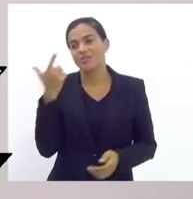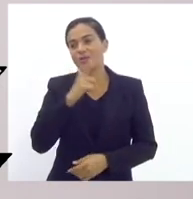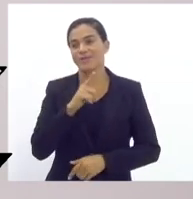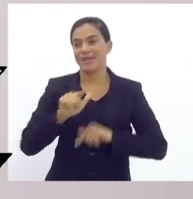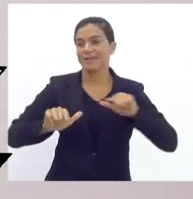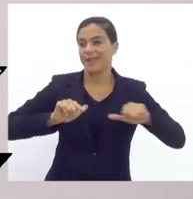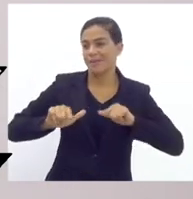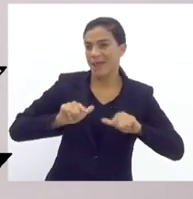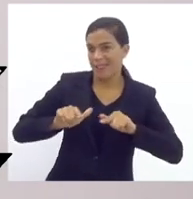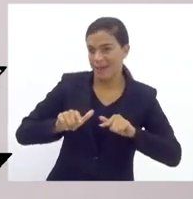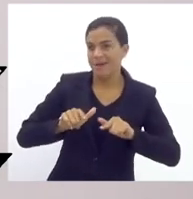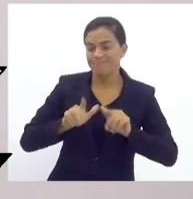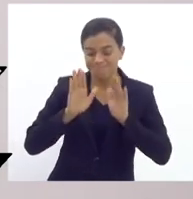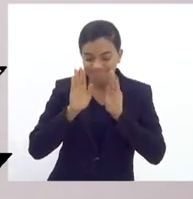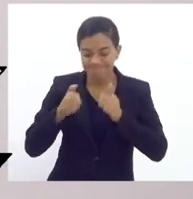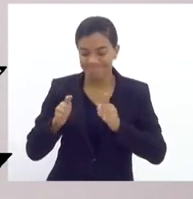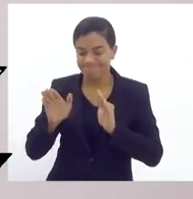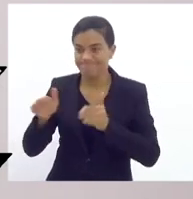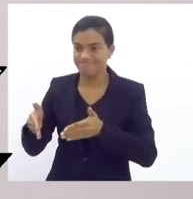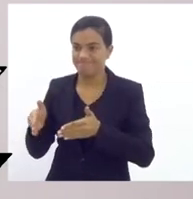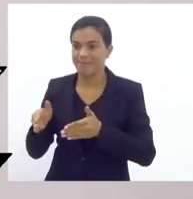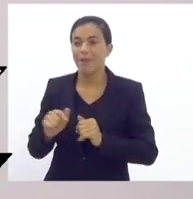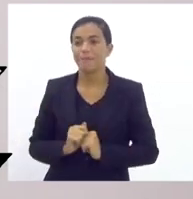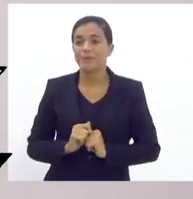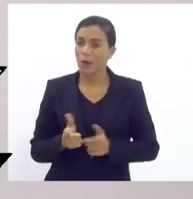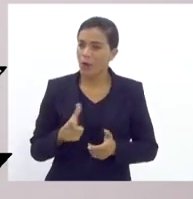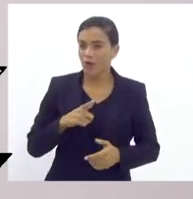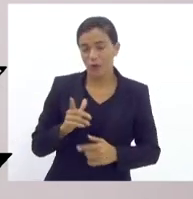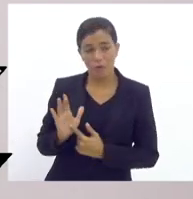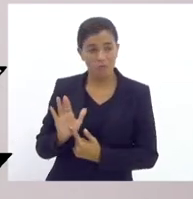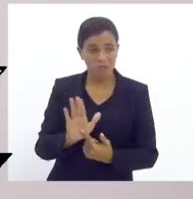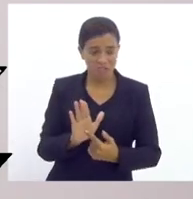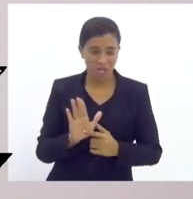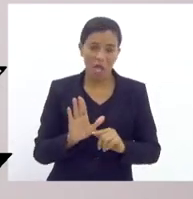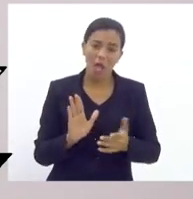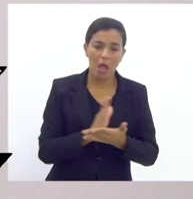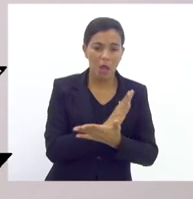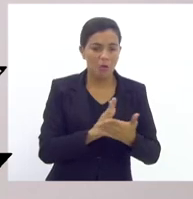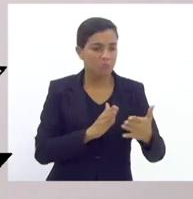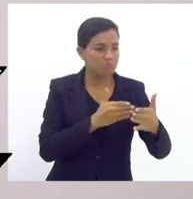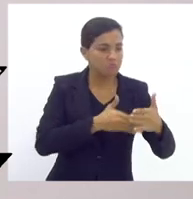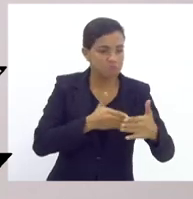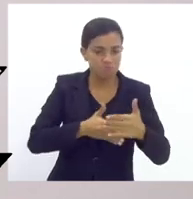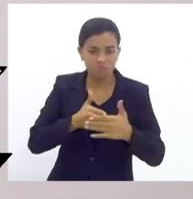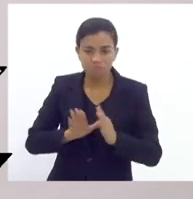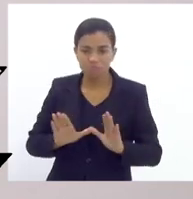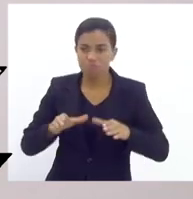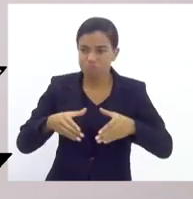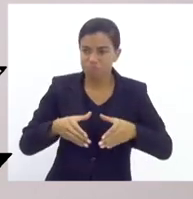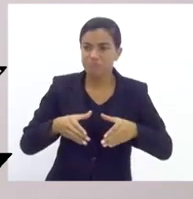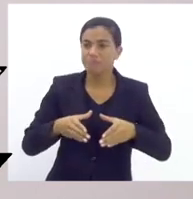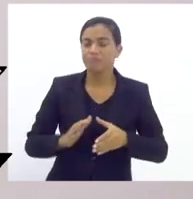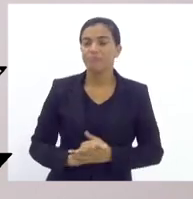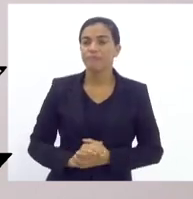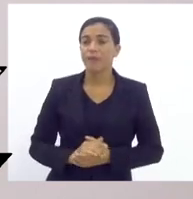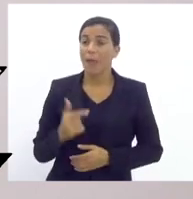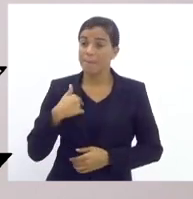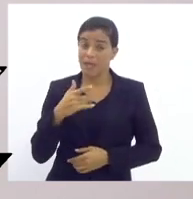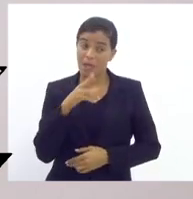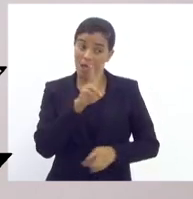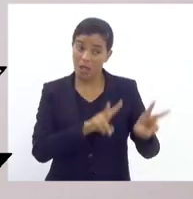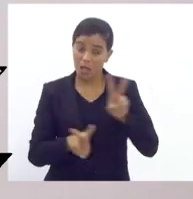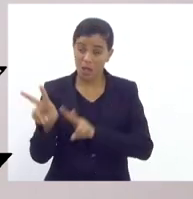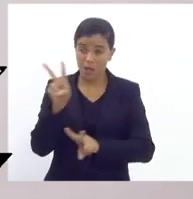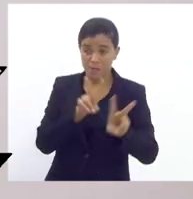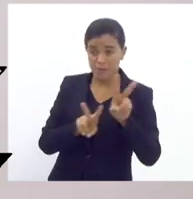em cima disso né E aí eu queria trazer alguns desses entradas alguns já foram trazidos e alguns momentos a partir da minha observação